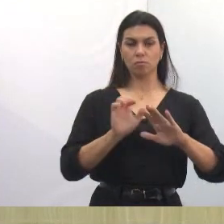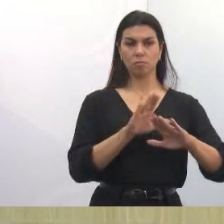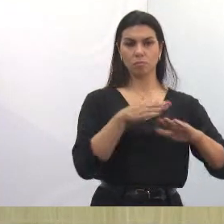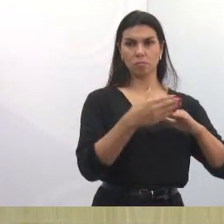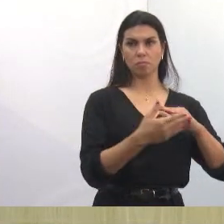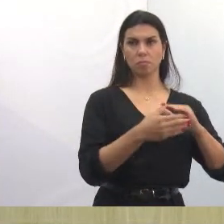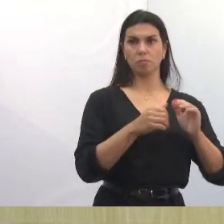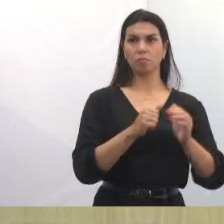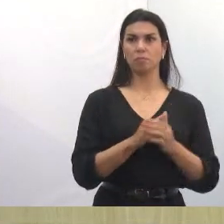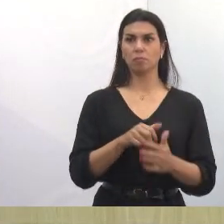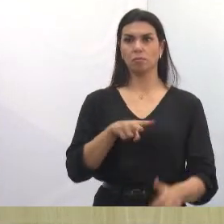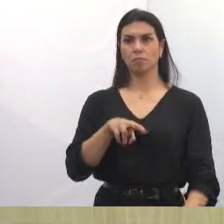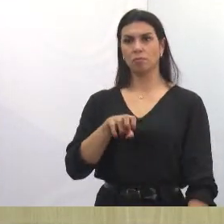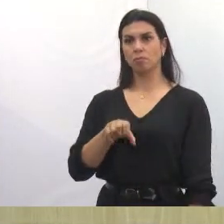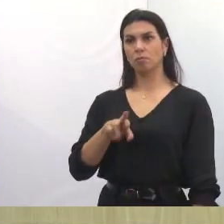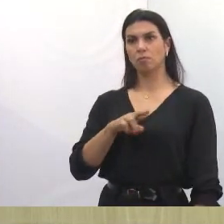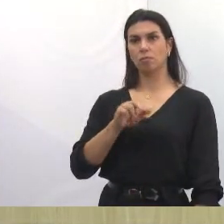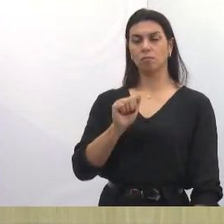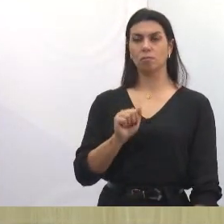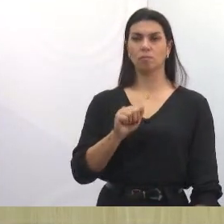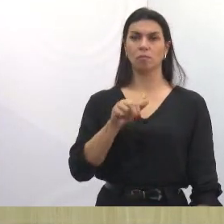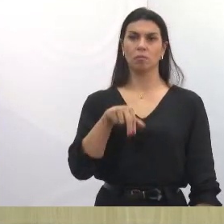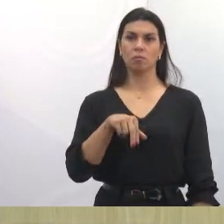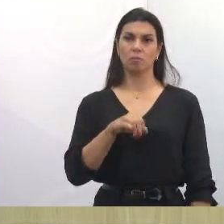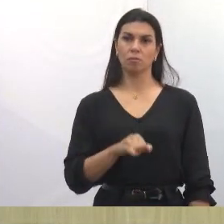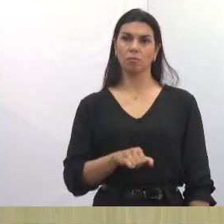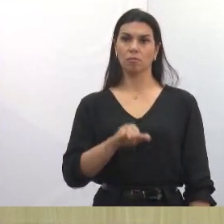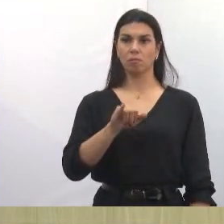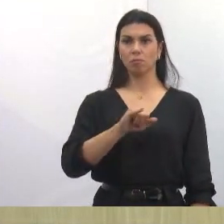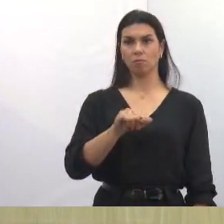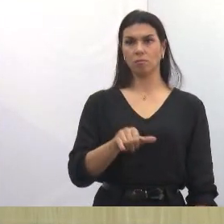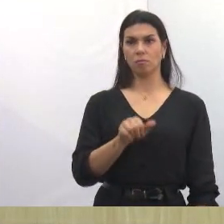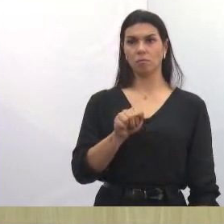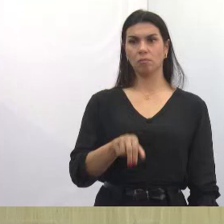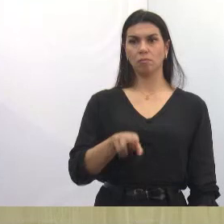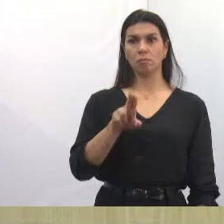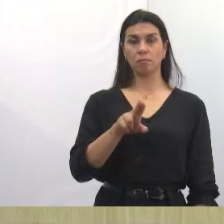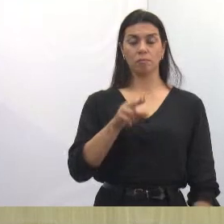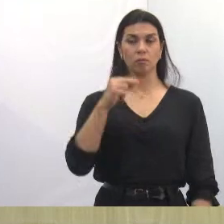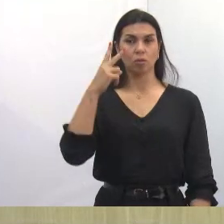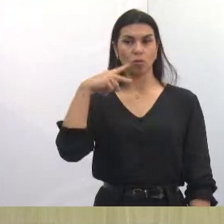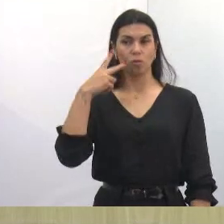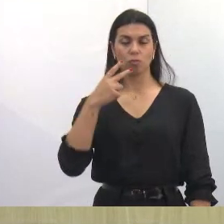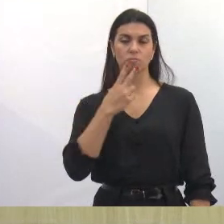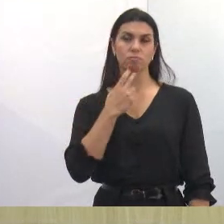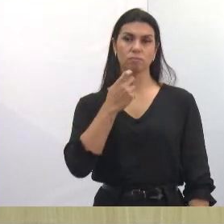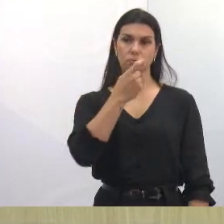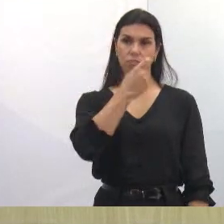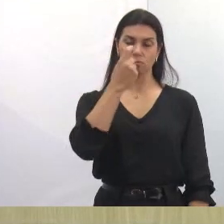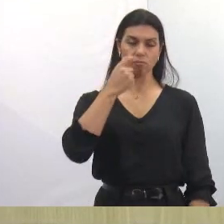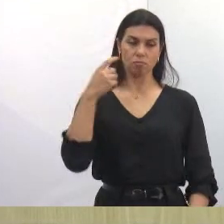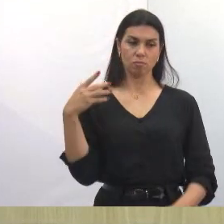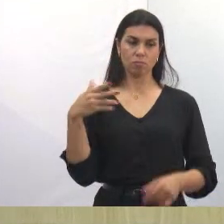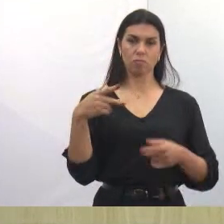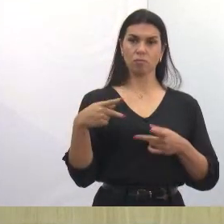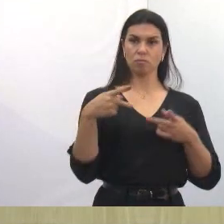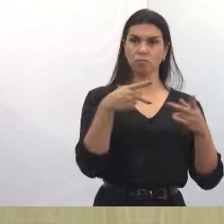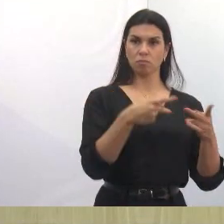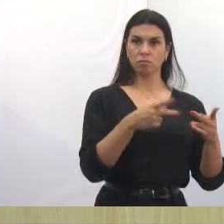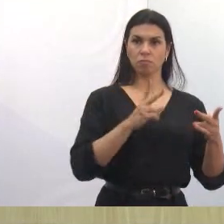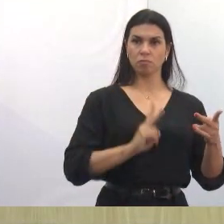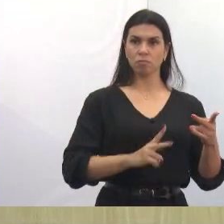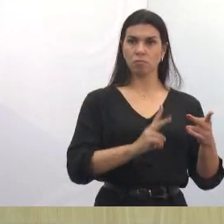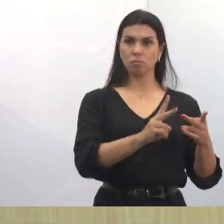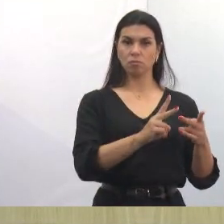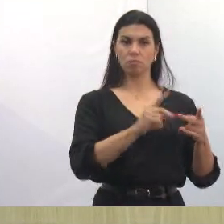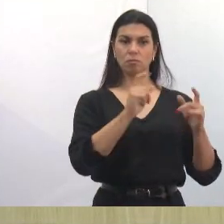Veranejal, considerando que esse vereador visita referida localidade com frequência,